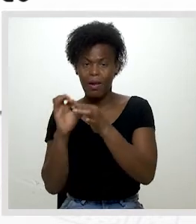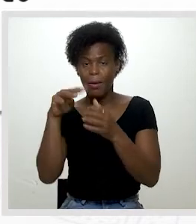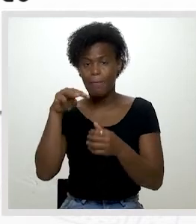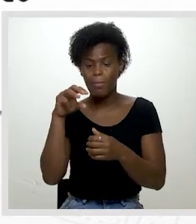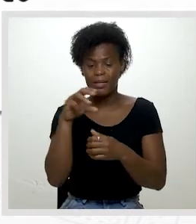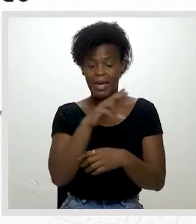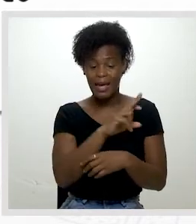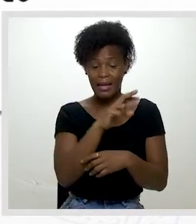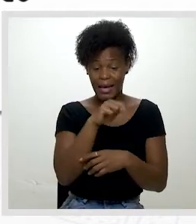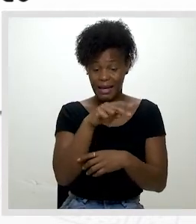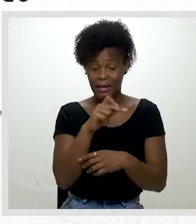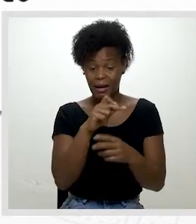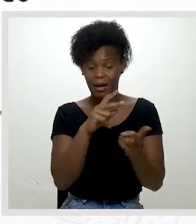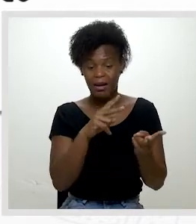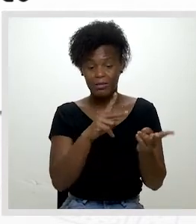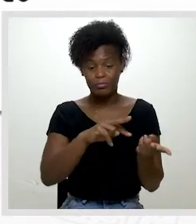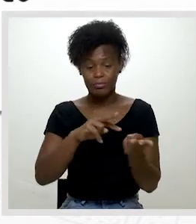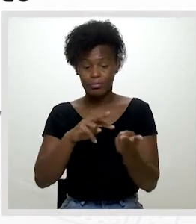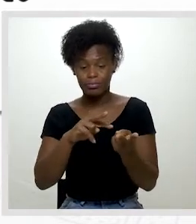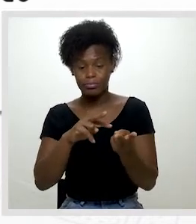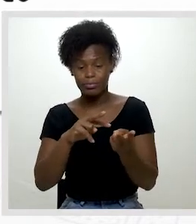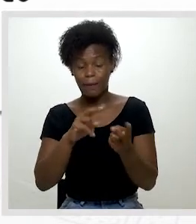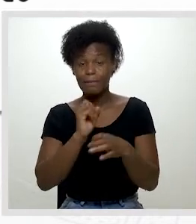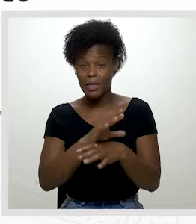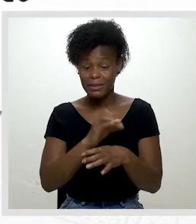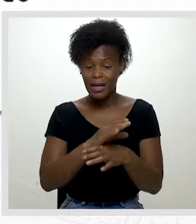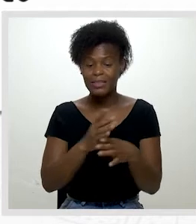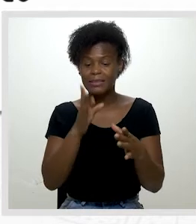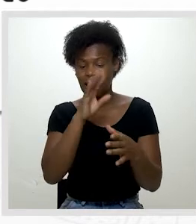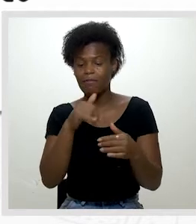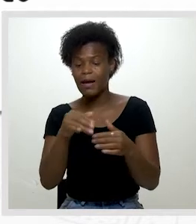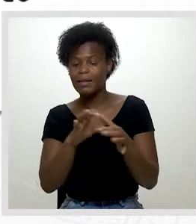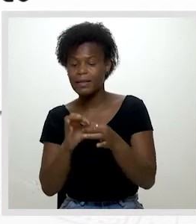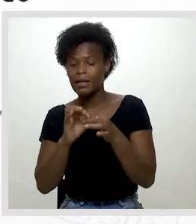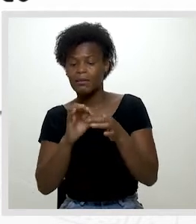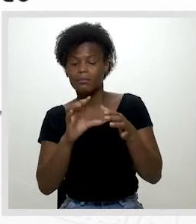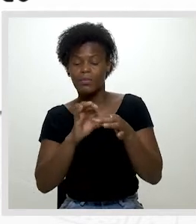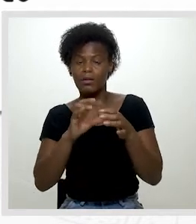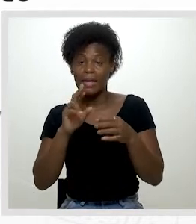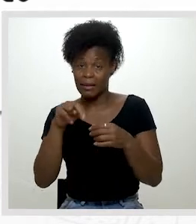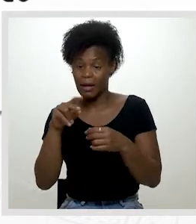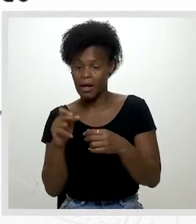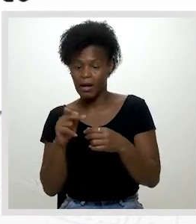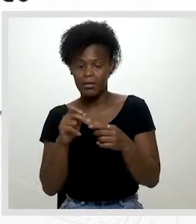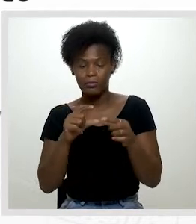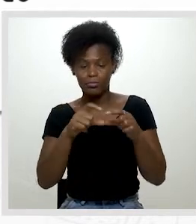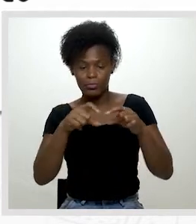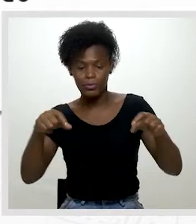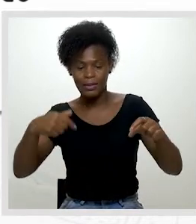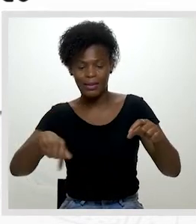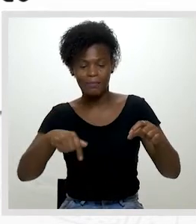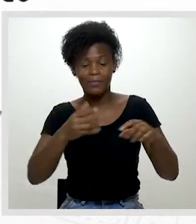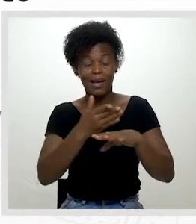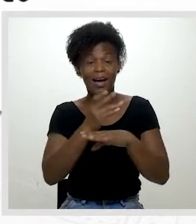moléculas de RNA de transferência possuidoras, respectivamente, dos seguintes anticodões? A linha